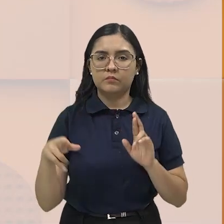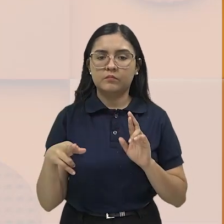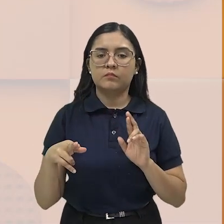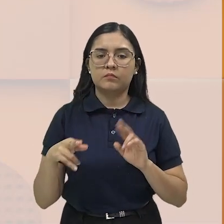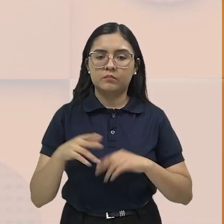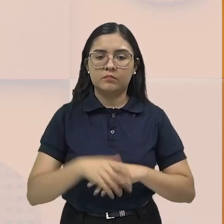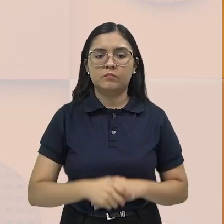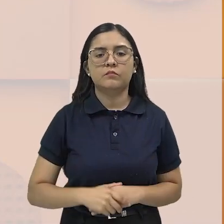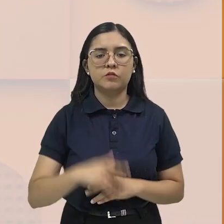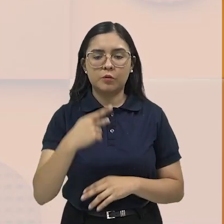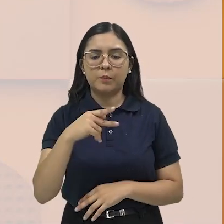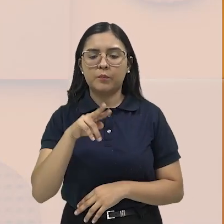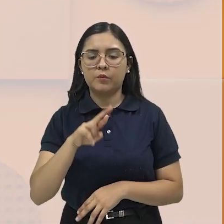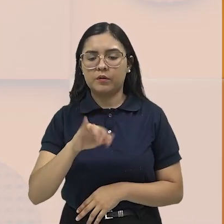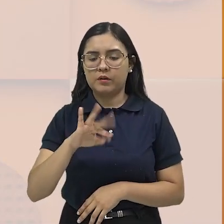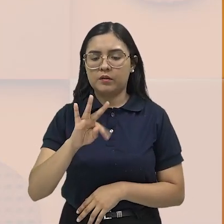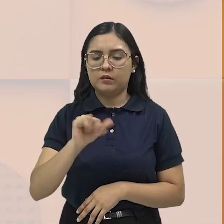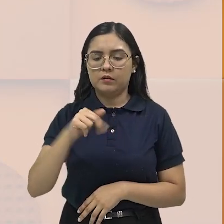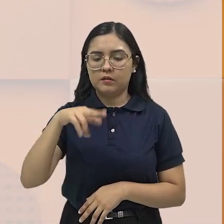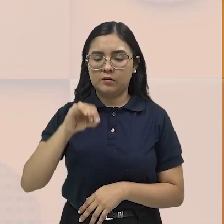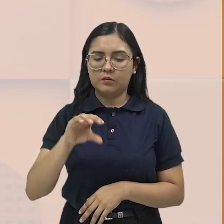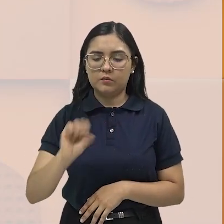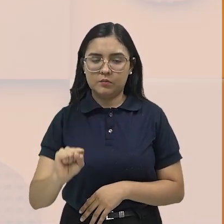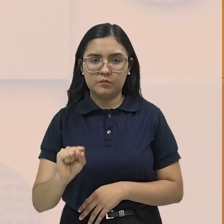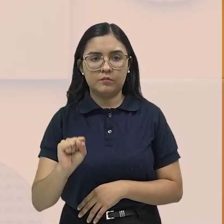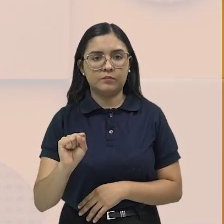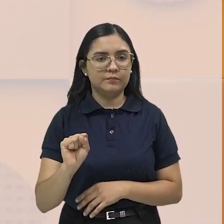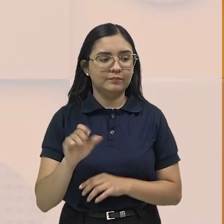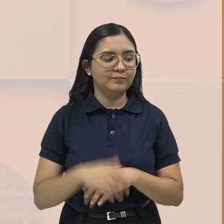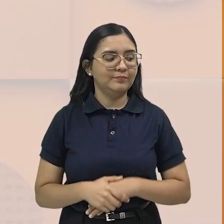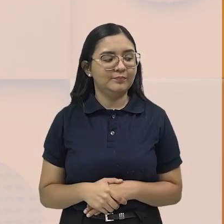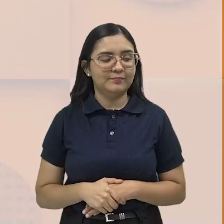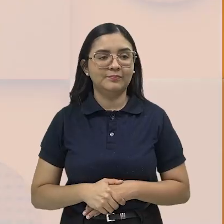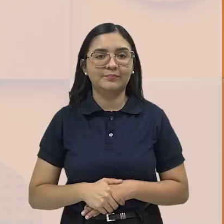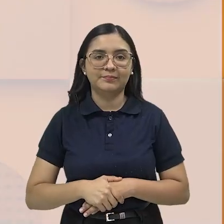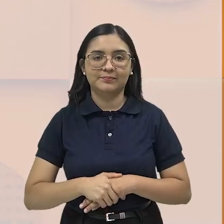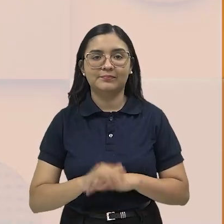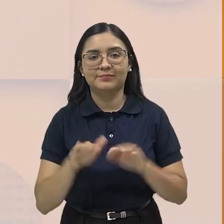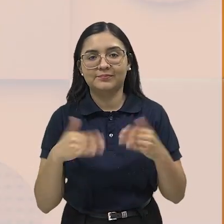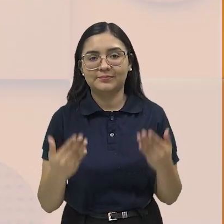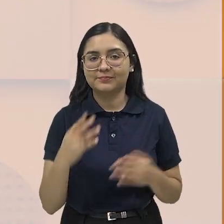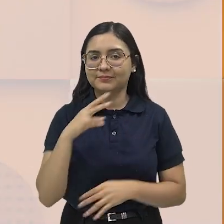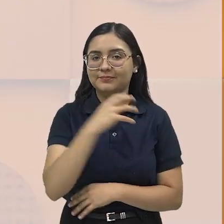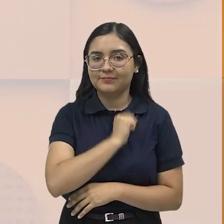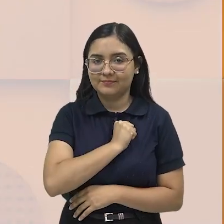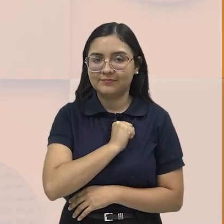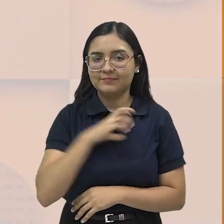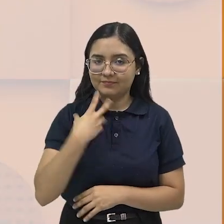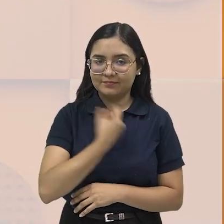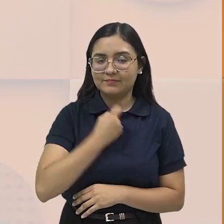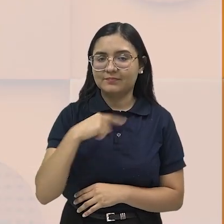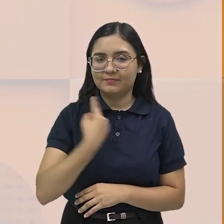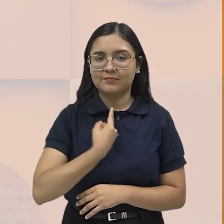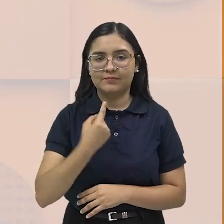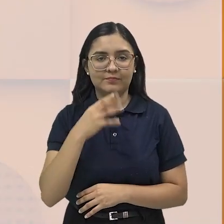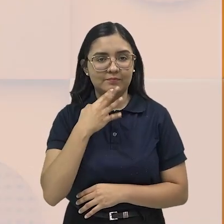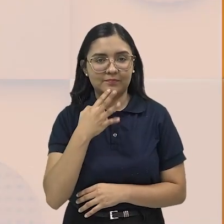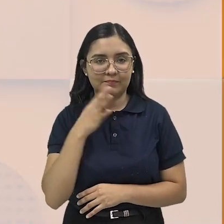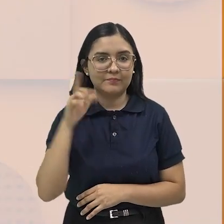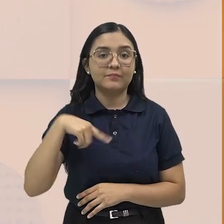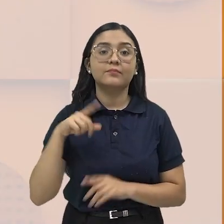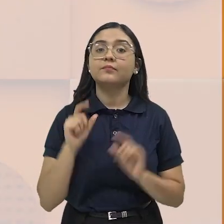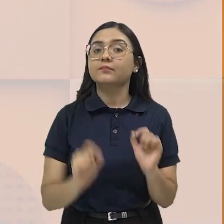dos puritanos, que vem ali, que deriva do próprio calvinismo, que a salvação, como a gente conhece hoje, ela